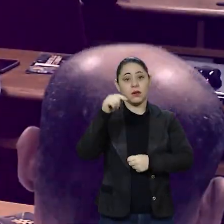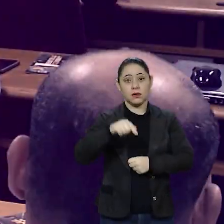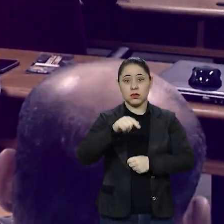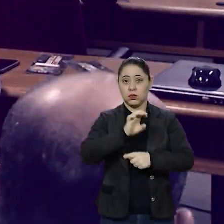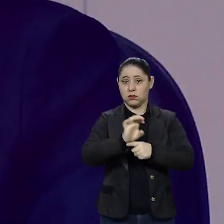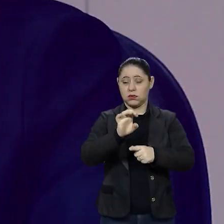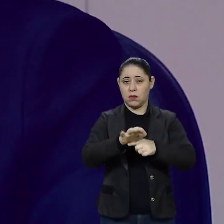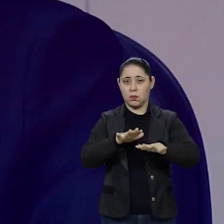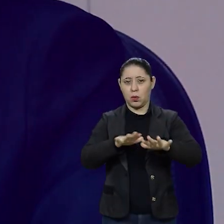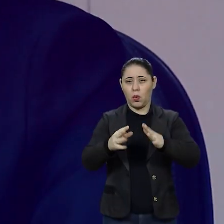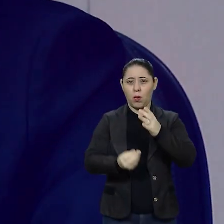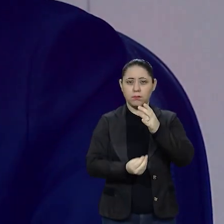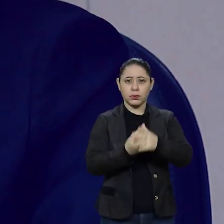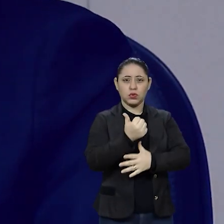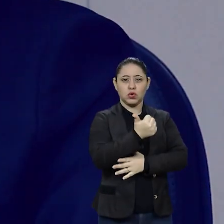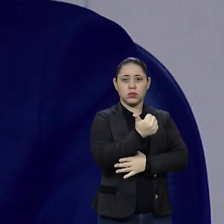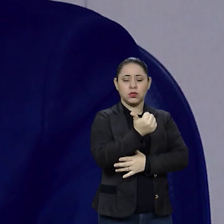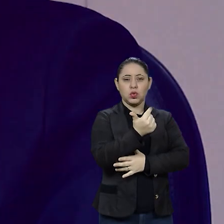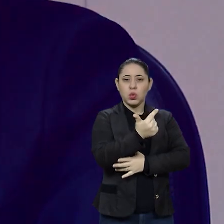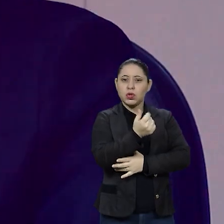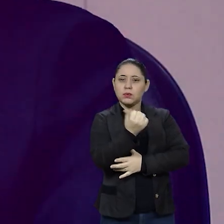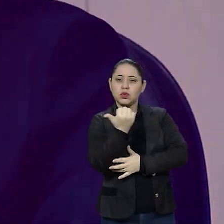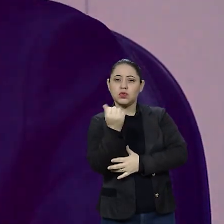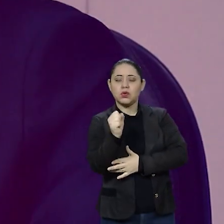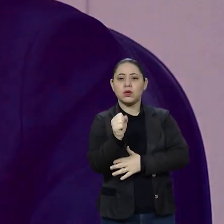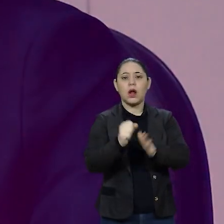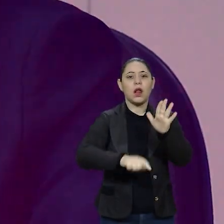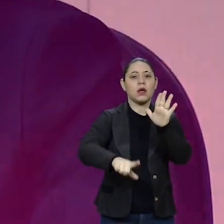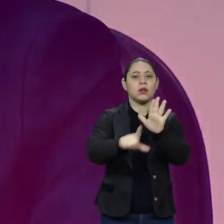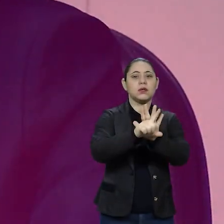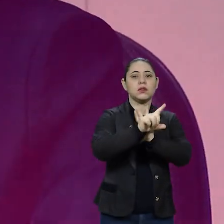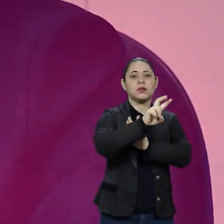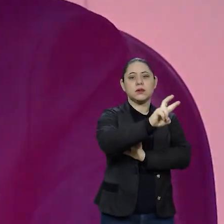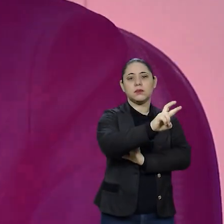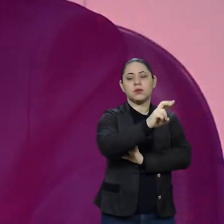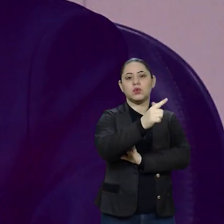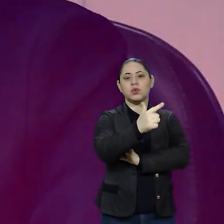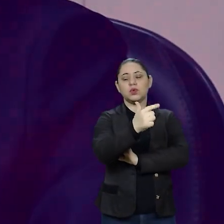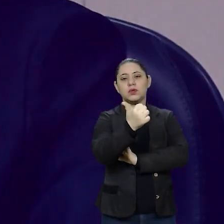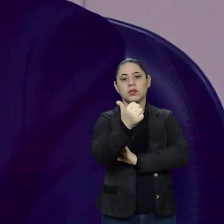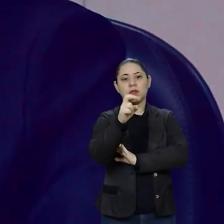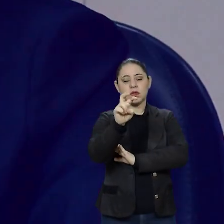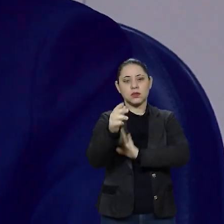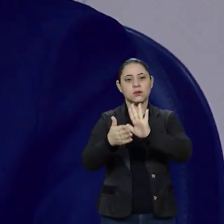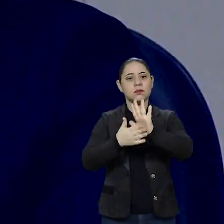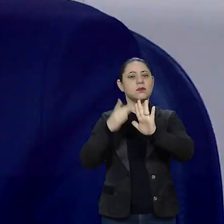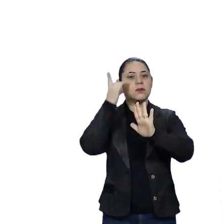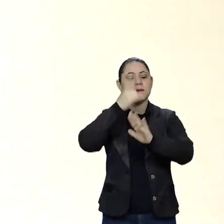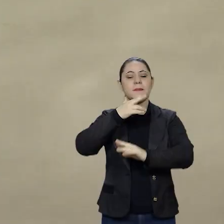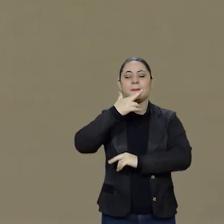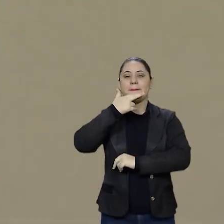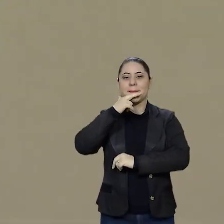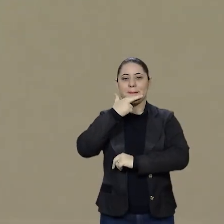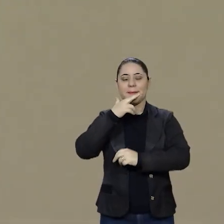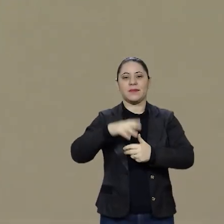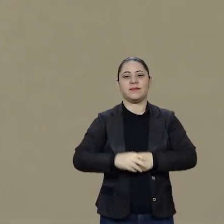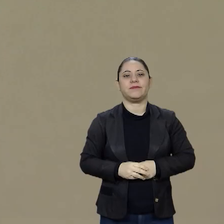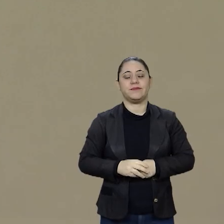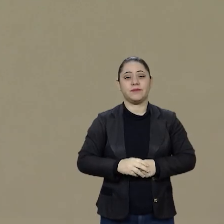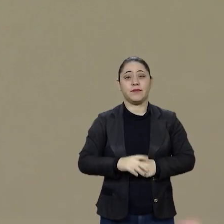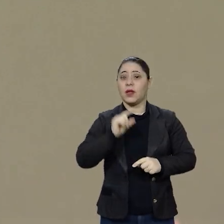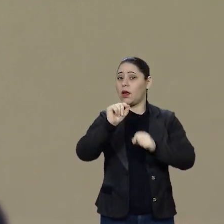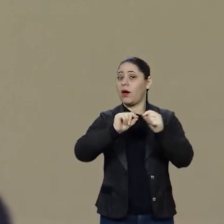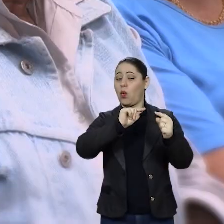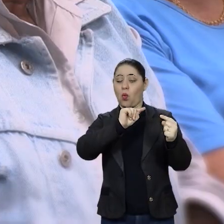a mobilização nasceu em 2018 por meio da Lei 5.215, de autoria do deputado Renato Câmara,